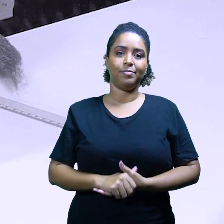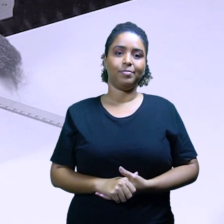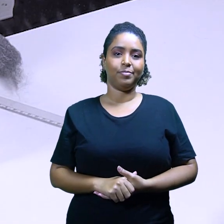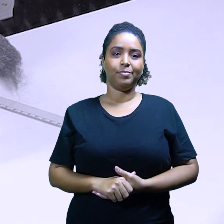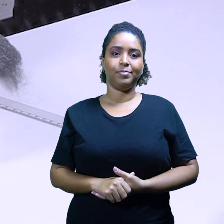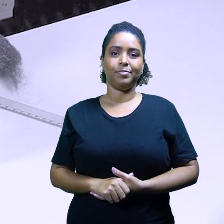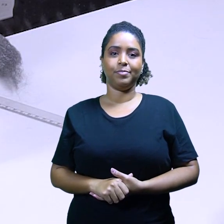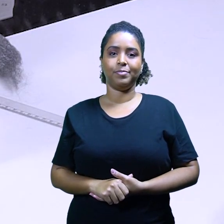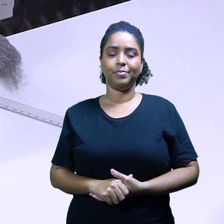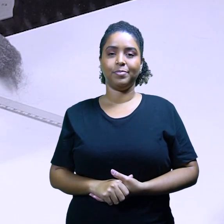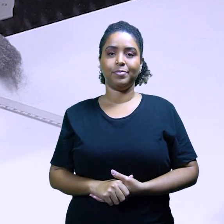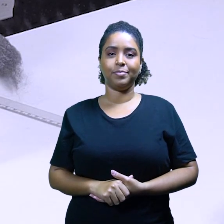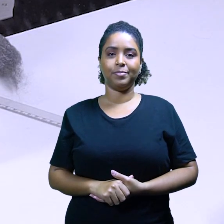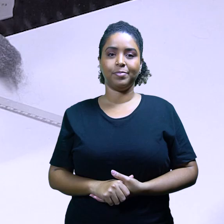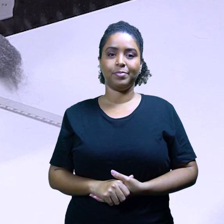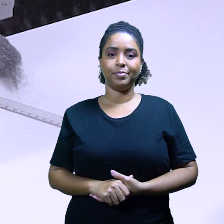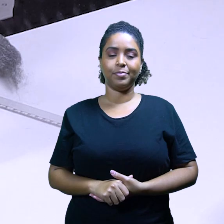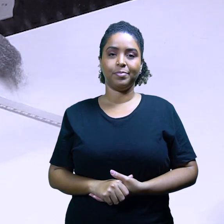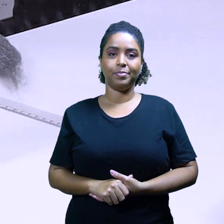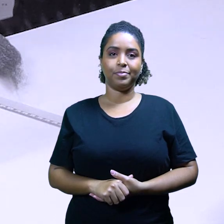água.